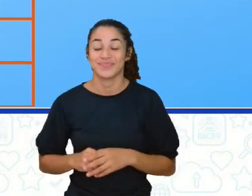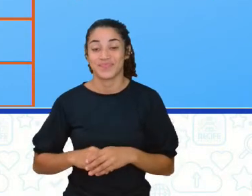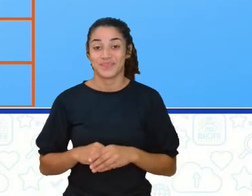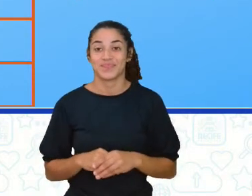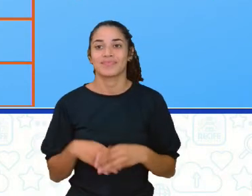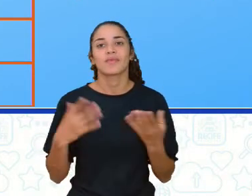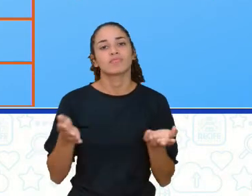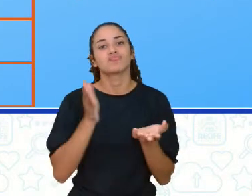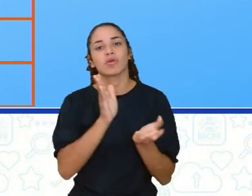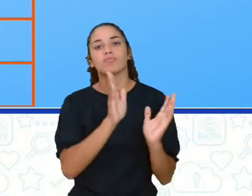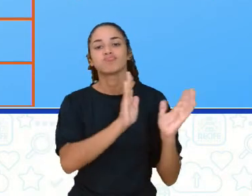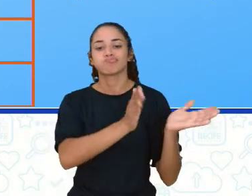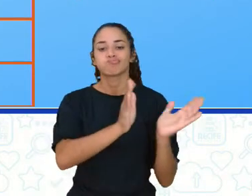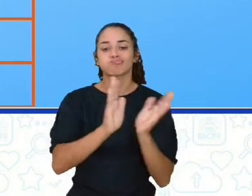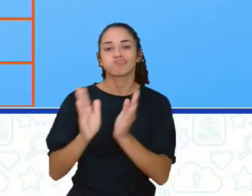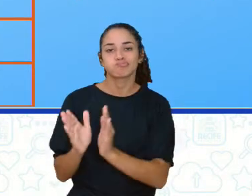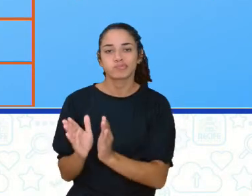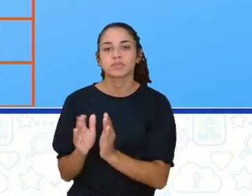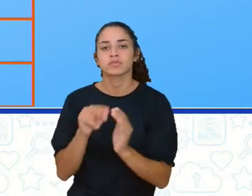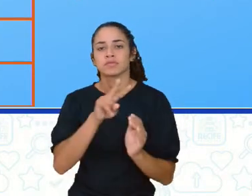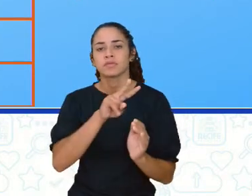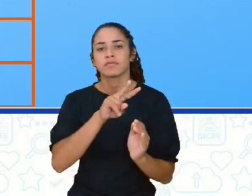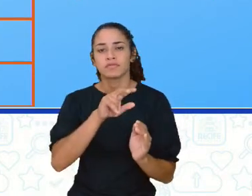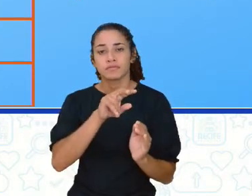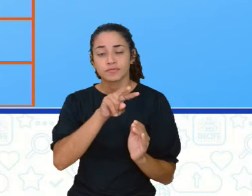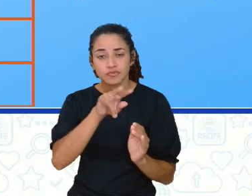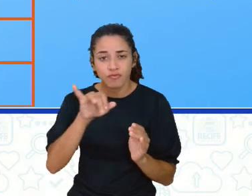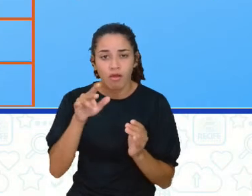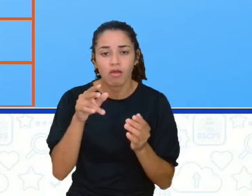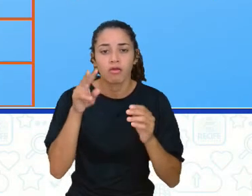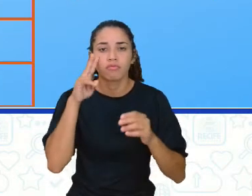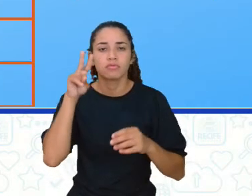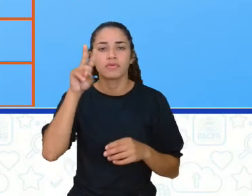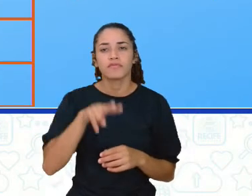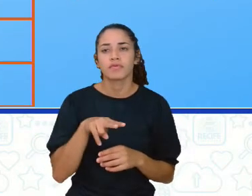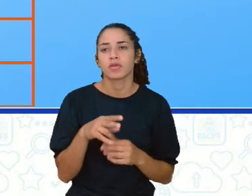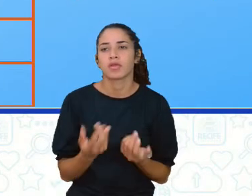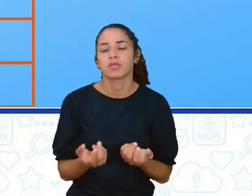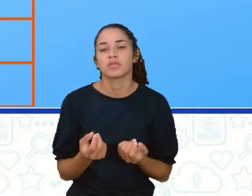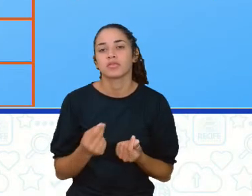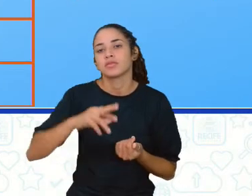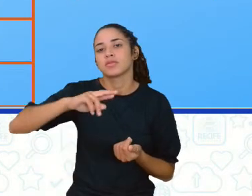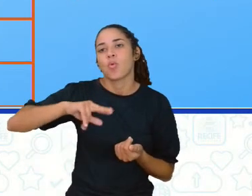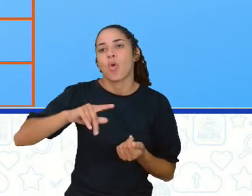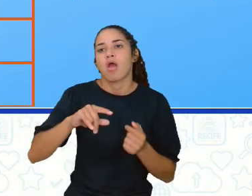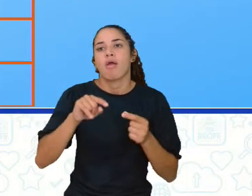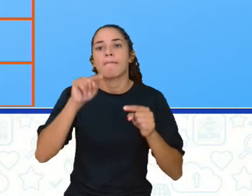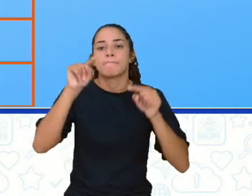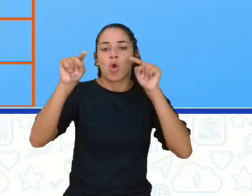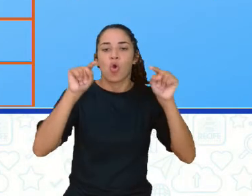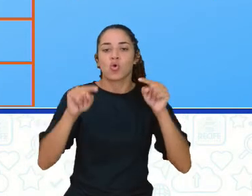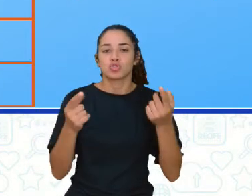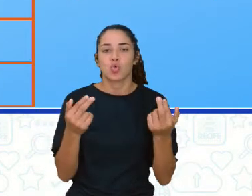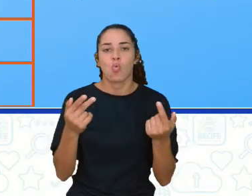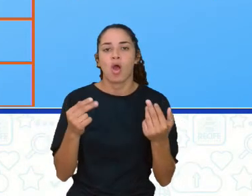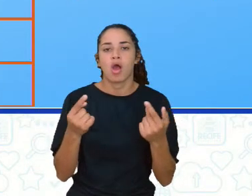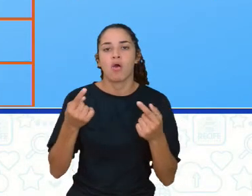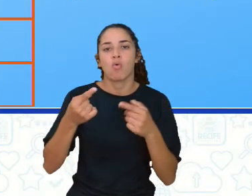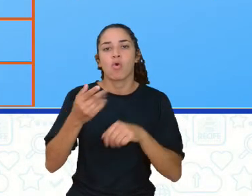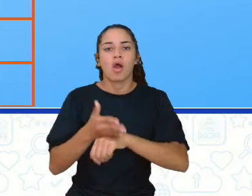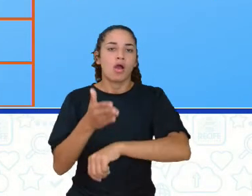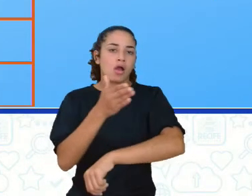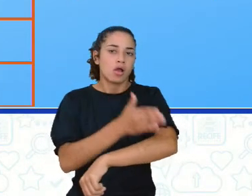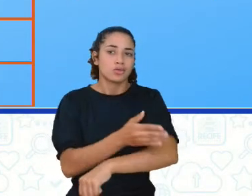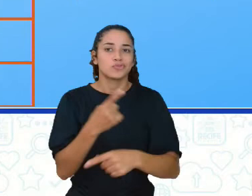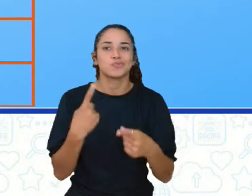coloquei uma sequência e vocês estão vendo que não está os pontos que a gente acabou de ver. Por quê? Porque essa era a